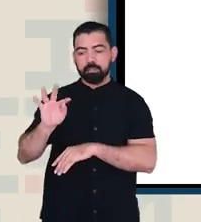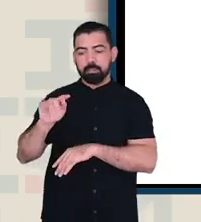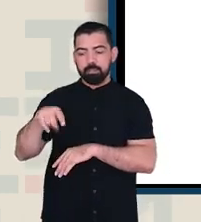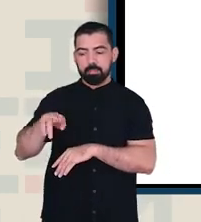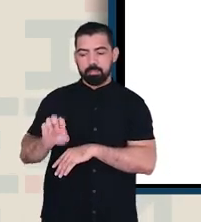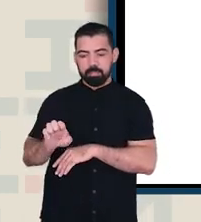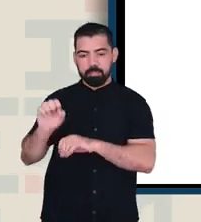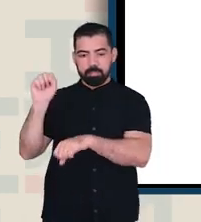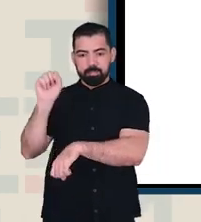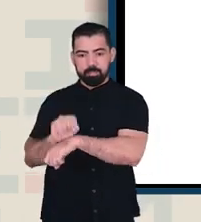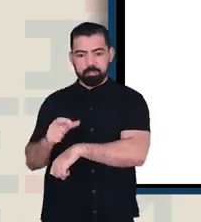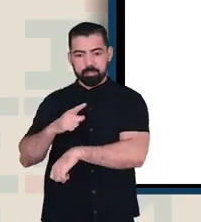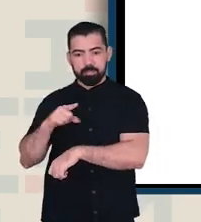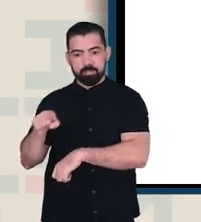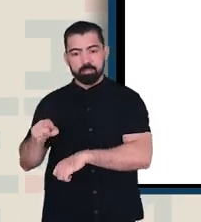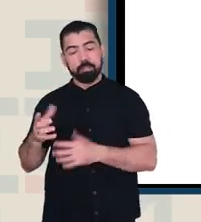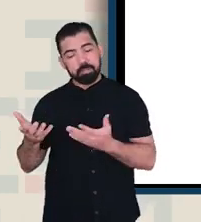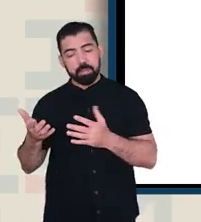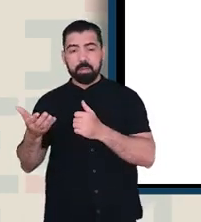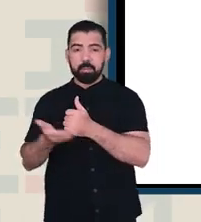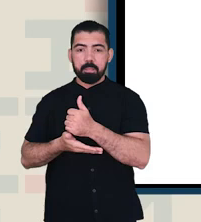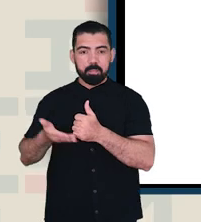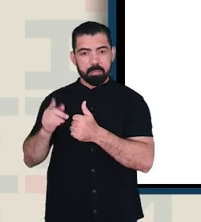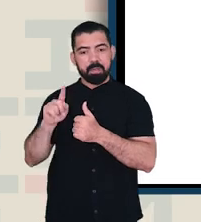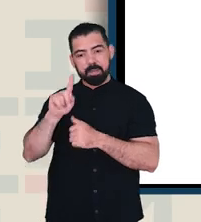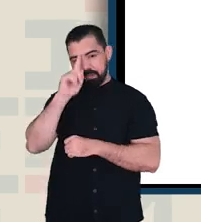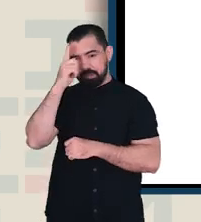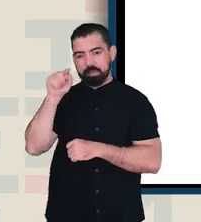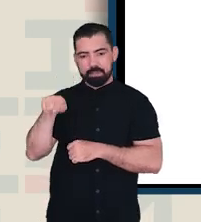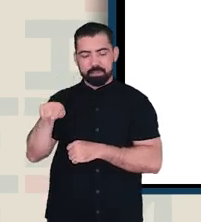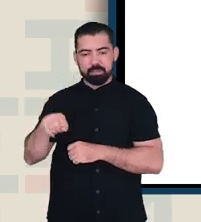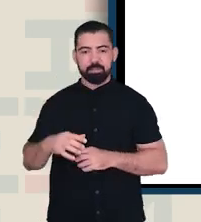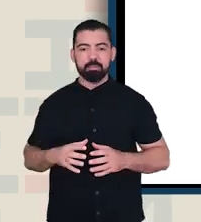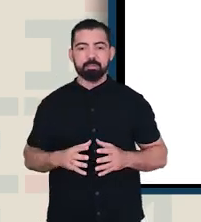se interrompe. Basicamente, essa é um pouco a ideia.